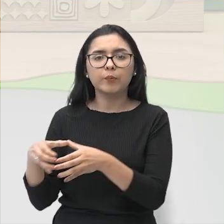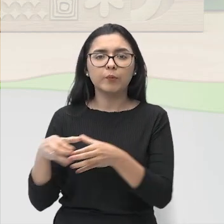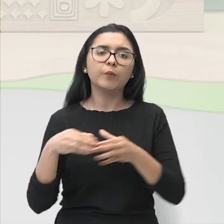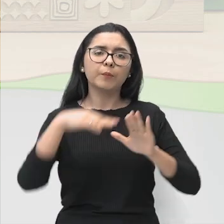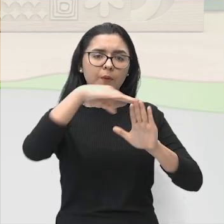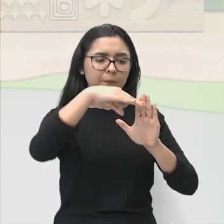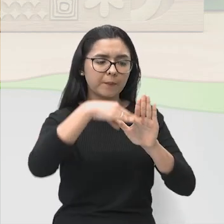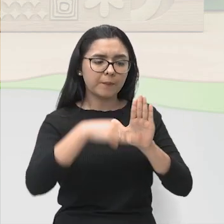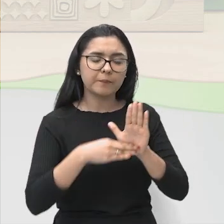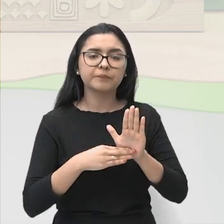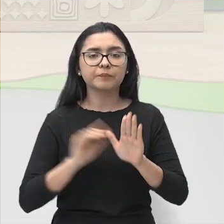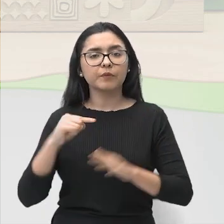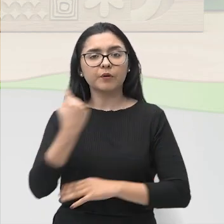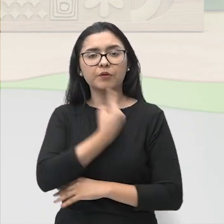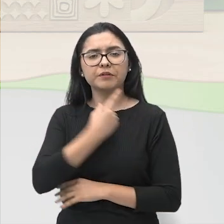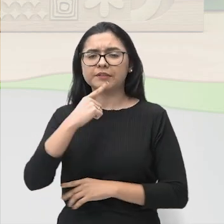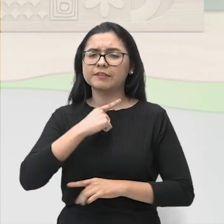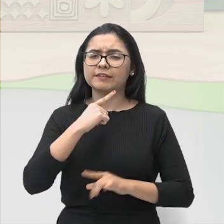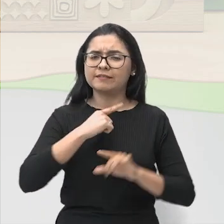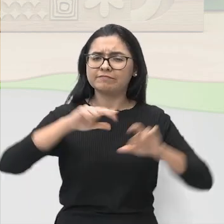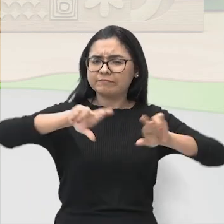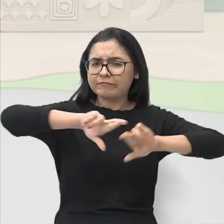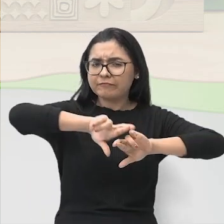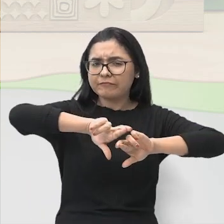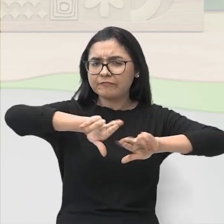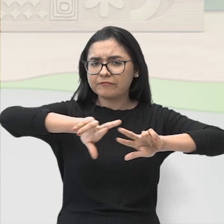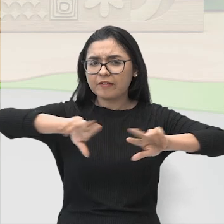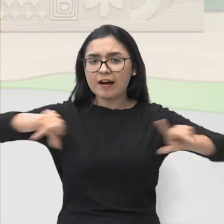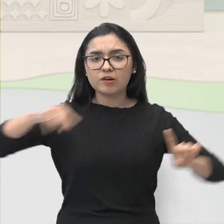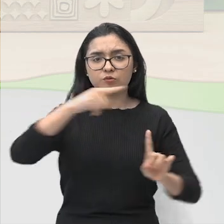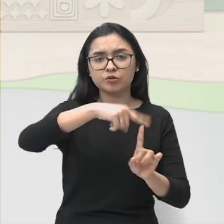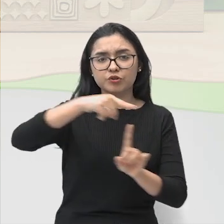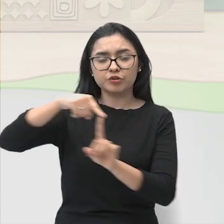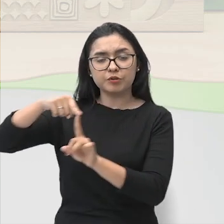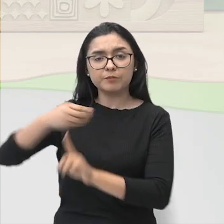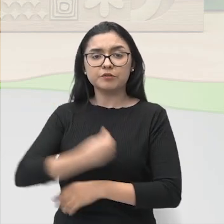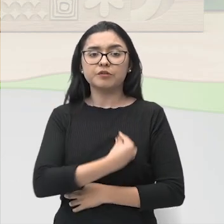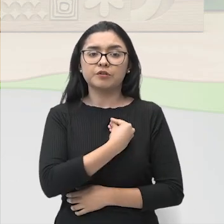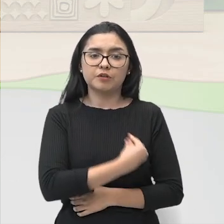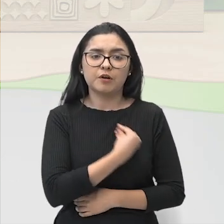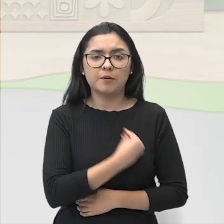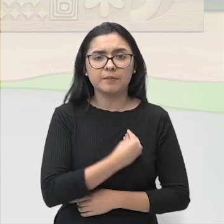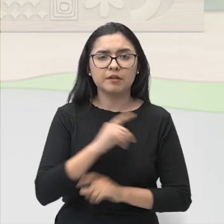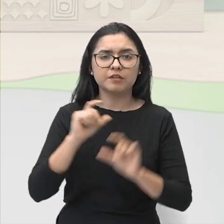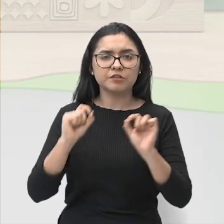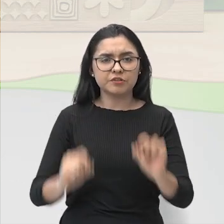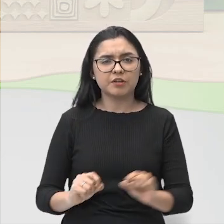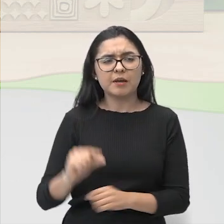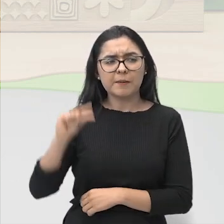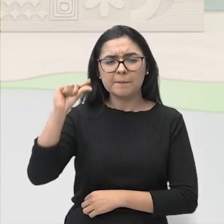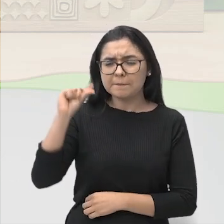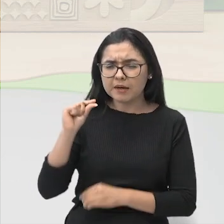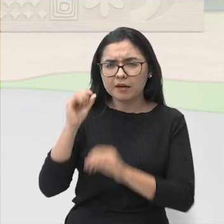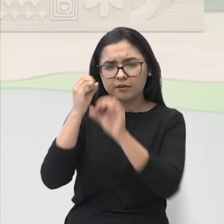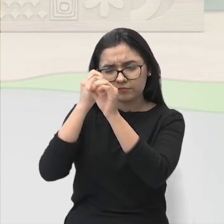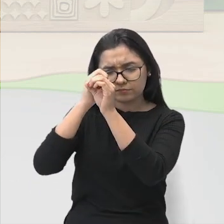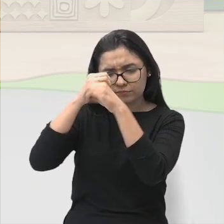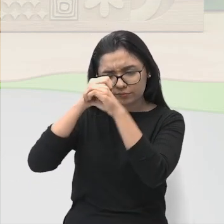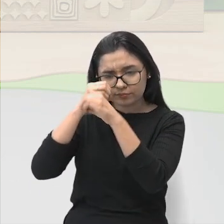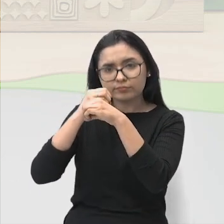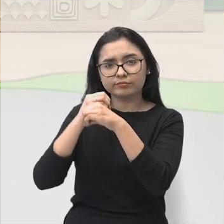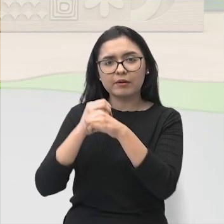quê? Que nós temos as mais variadas formas de vidas, desde microscópias, como observando